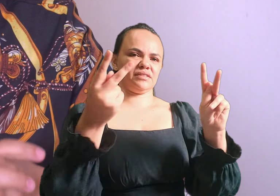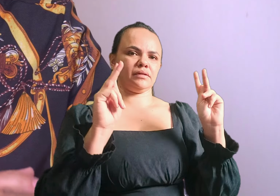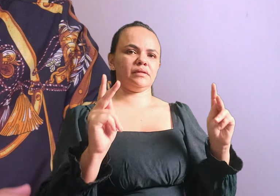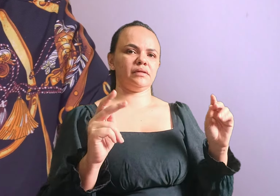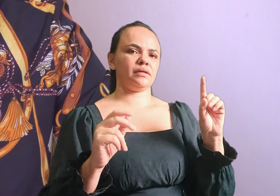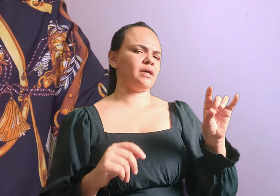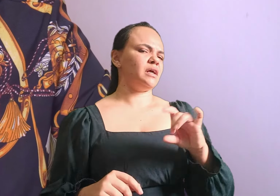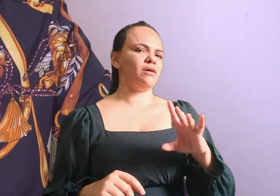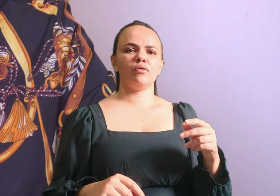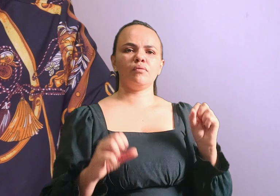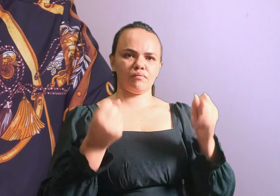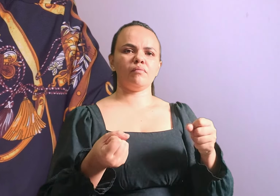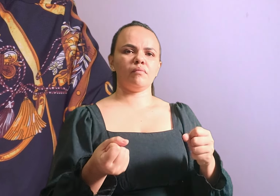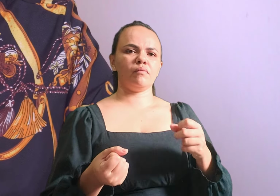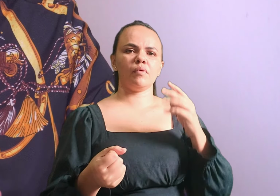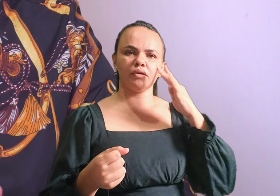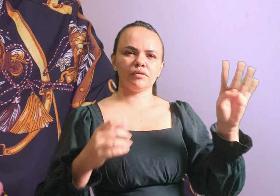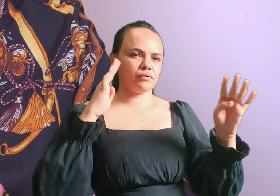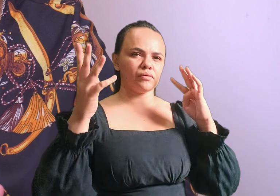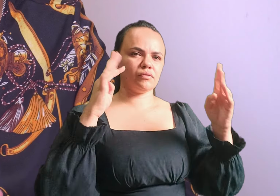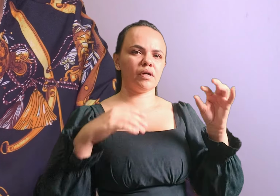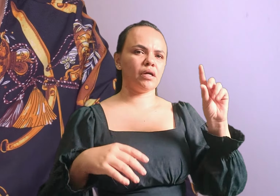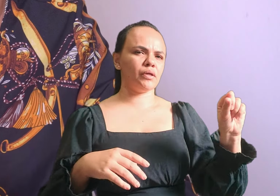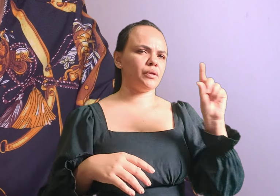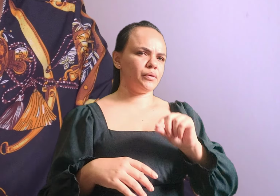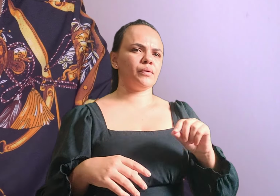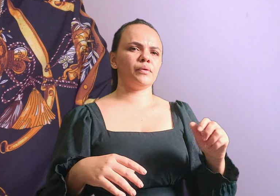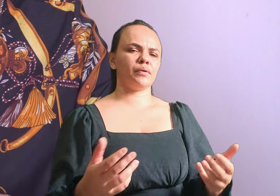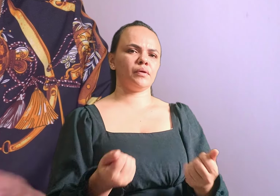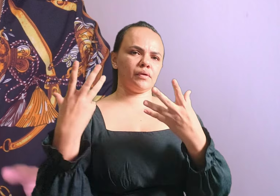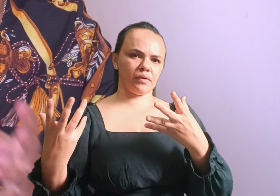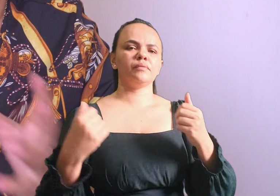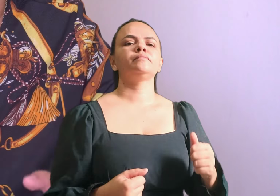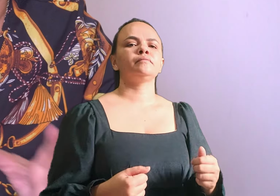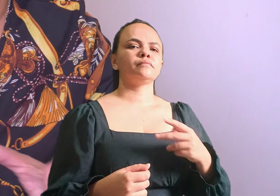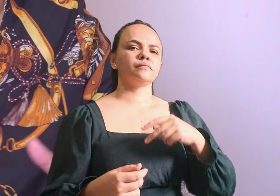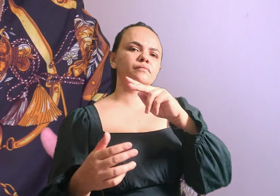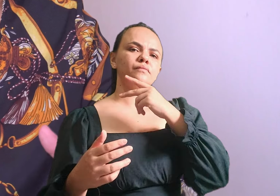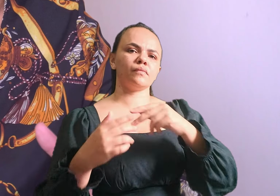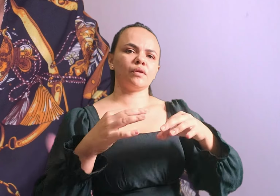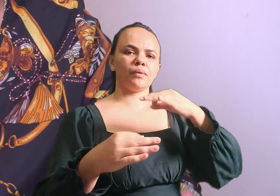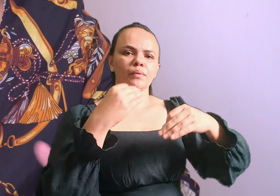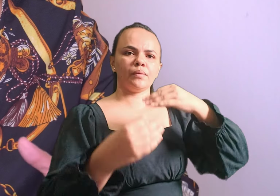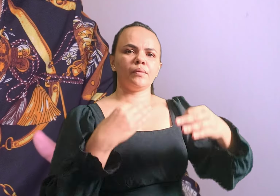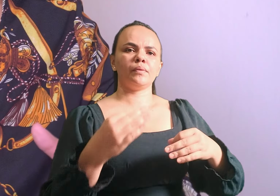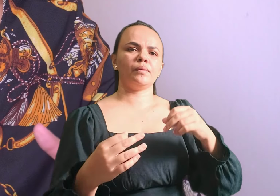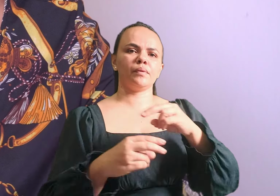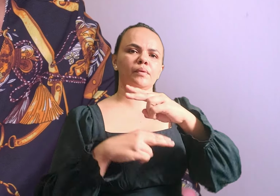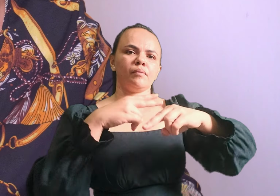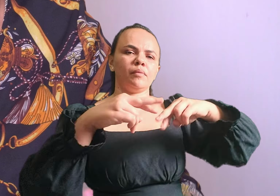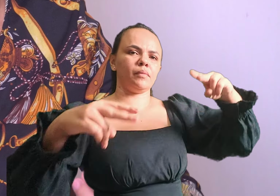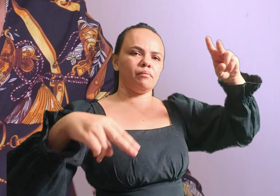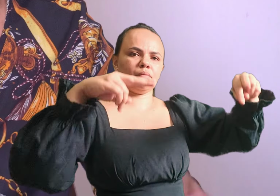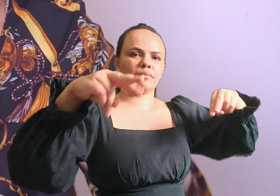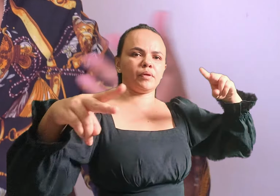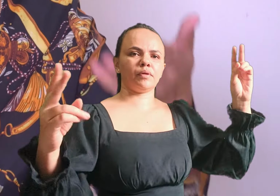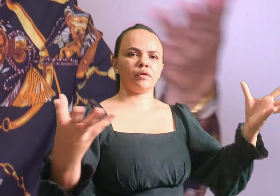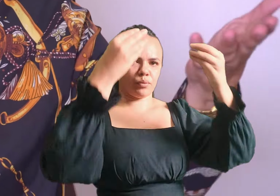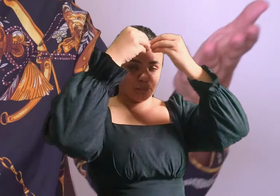pode dizer o que pensa a respeito porque é na diversidade das opiniões que a gente cresce